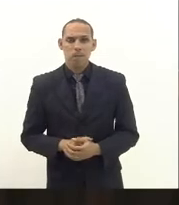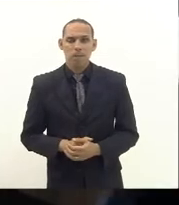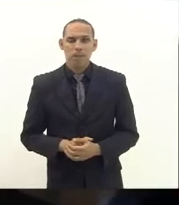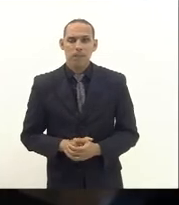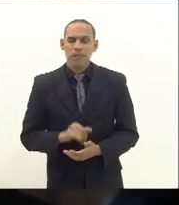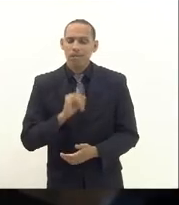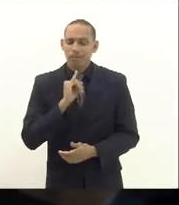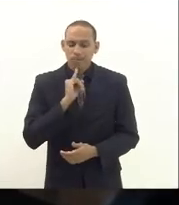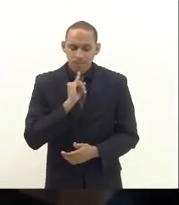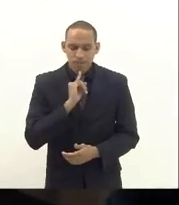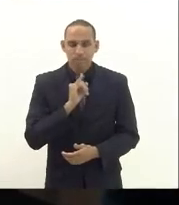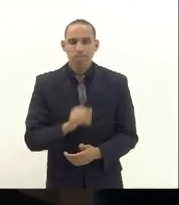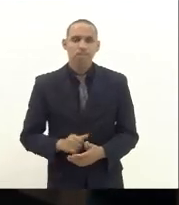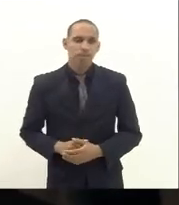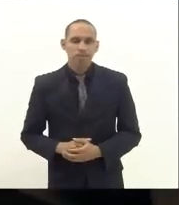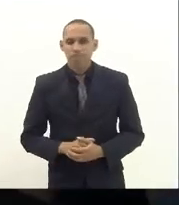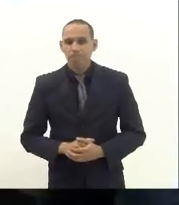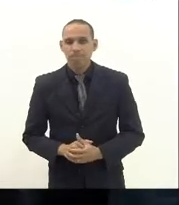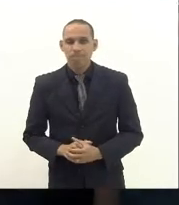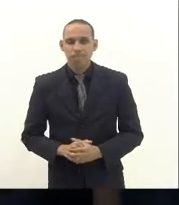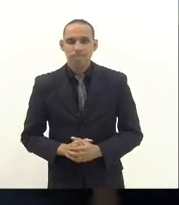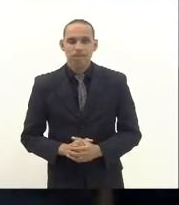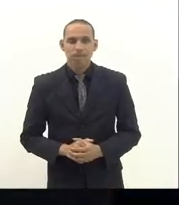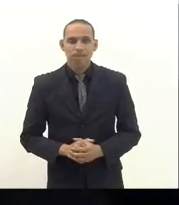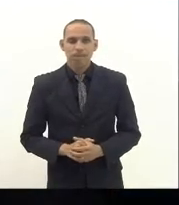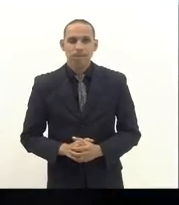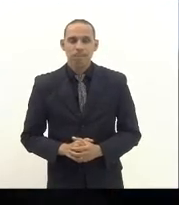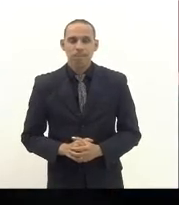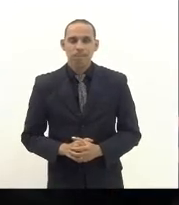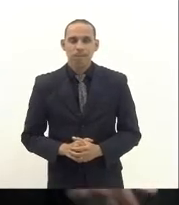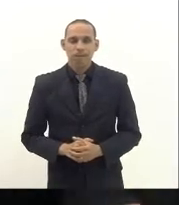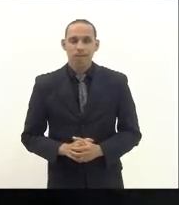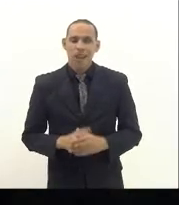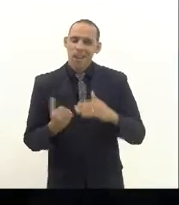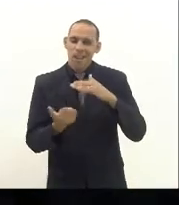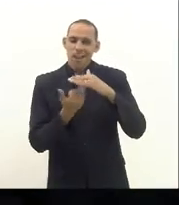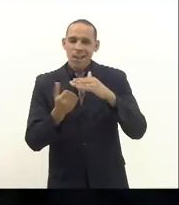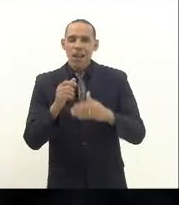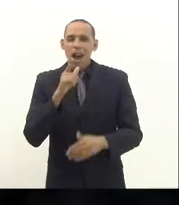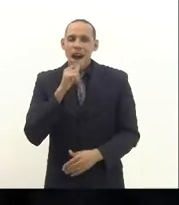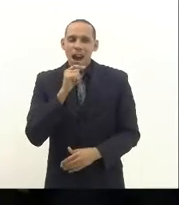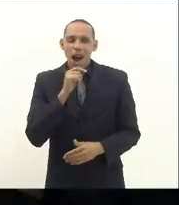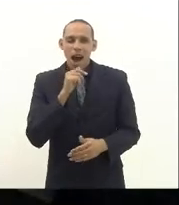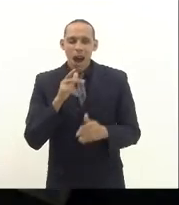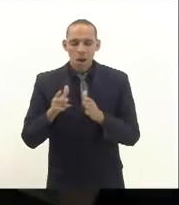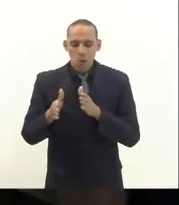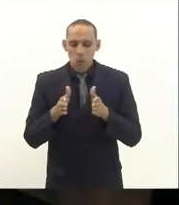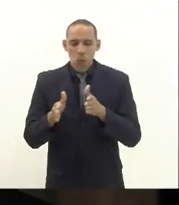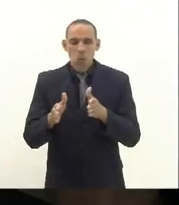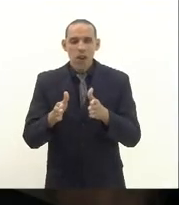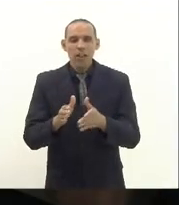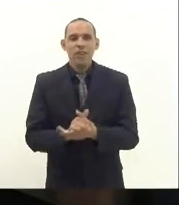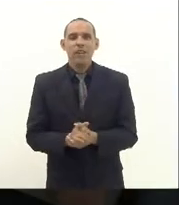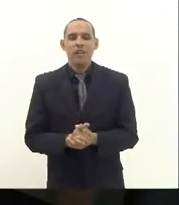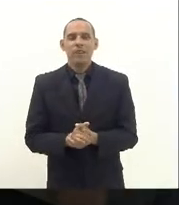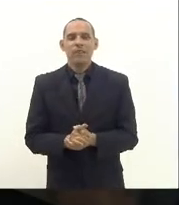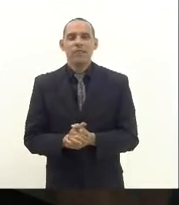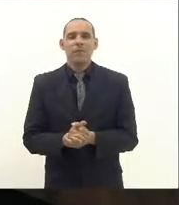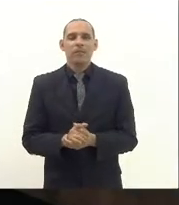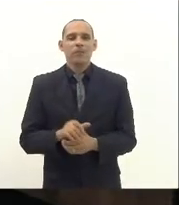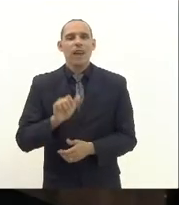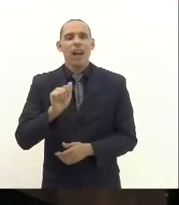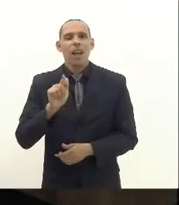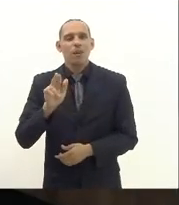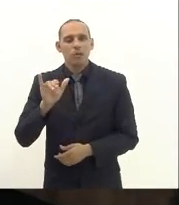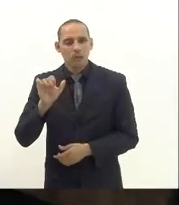e infelizmente a concessionárias águas do rio de o seu presente